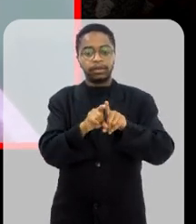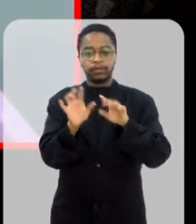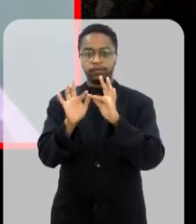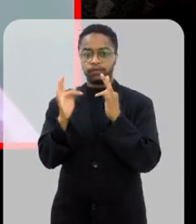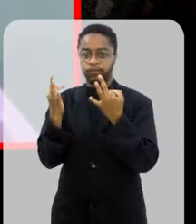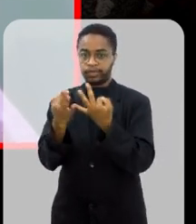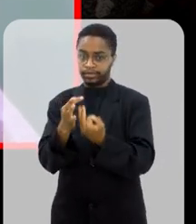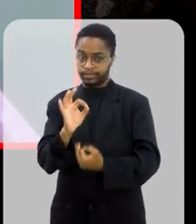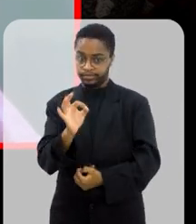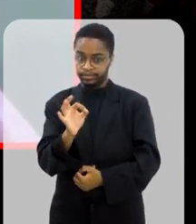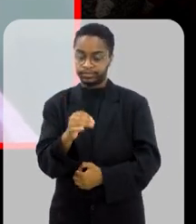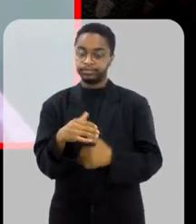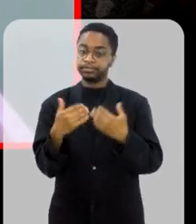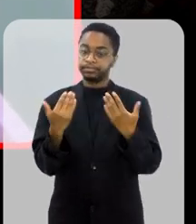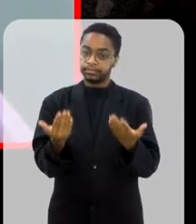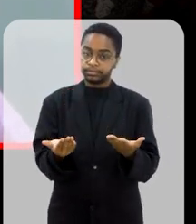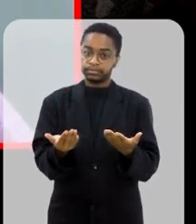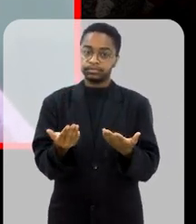os familiares também, né?